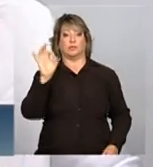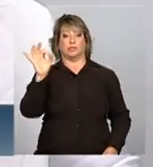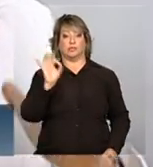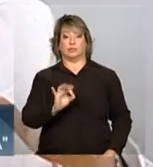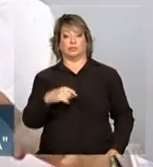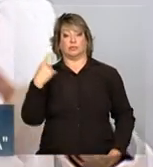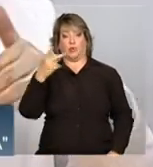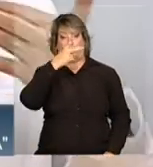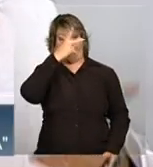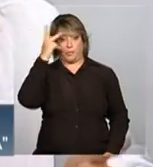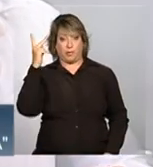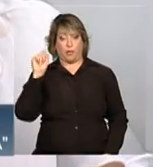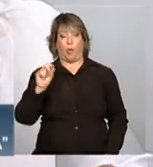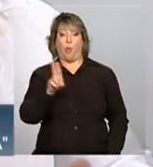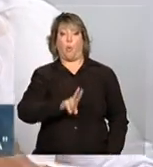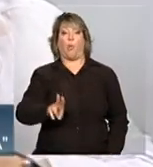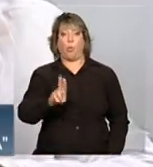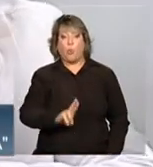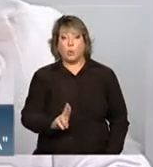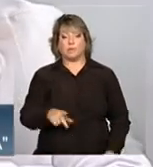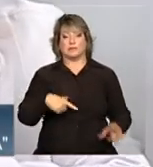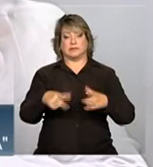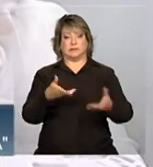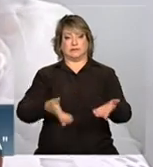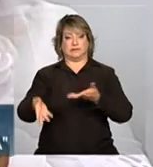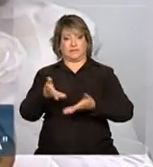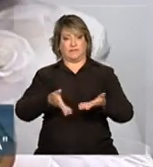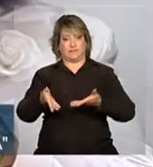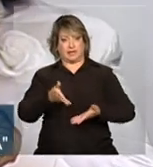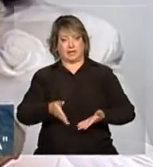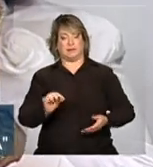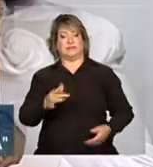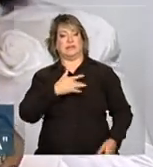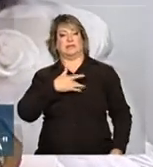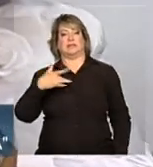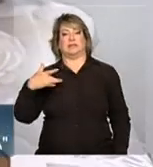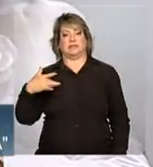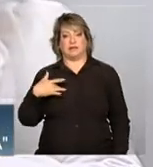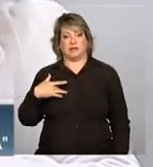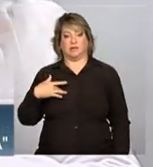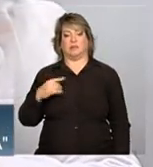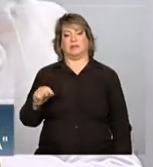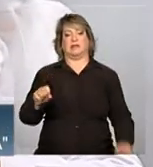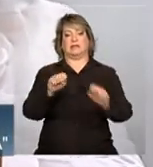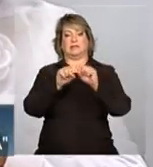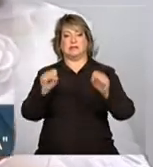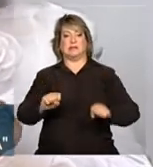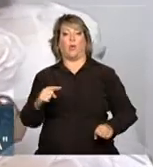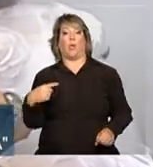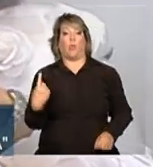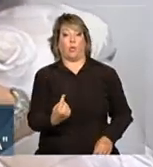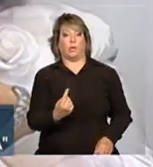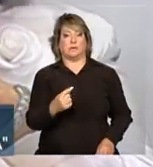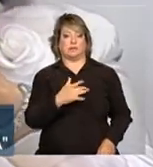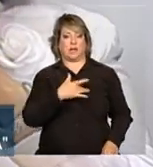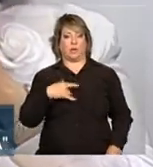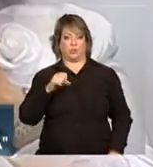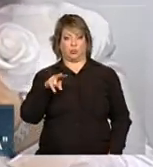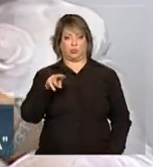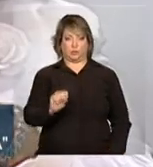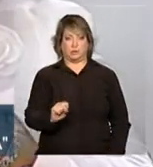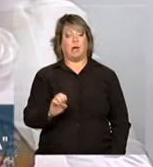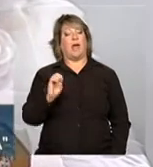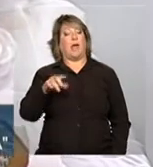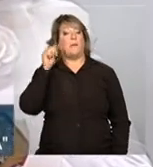85% da população que usa o serviço de saúde, do Sistema Único de Saúde,